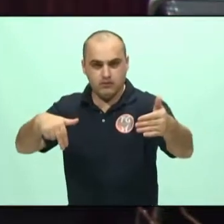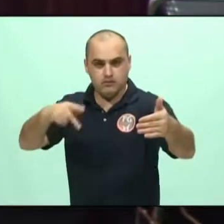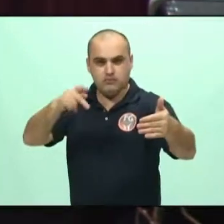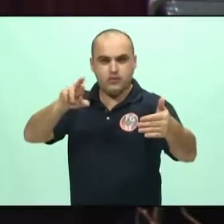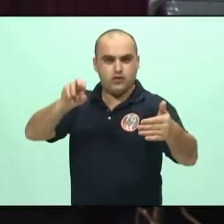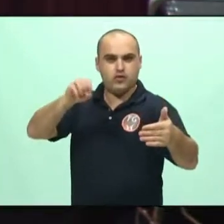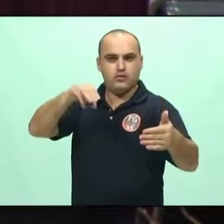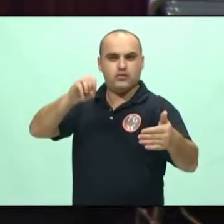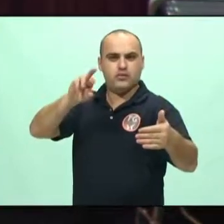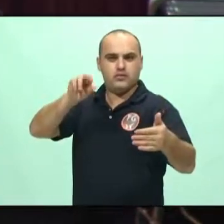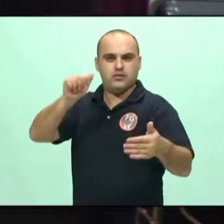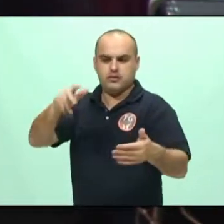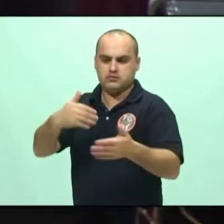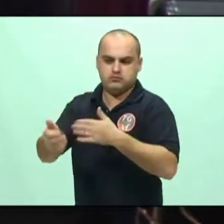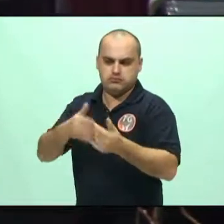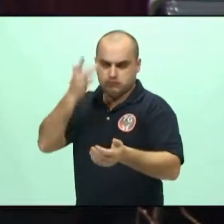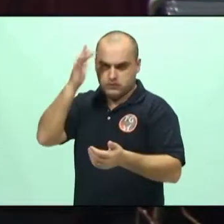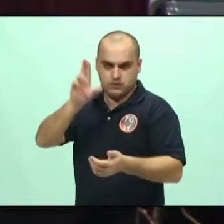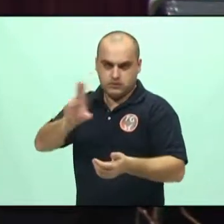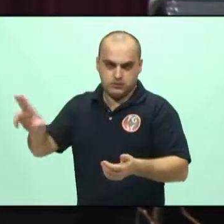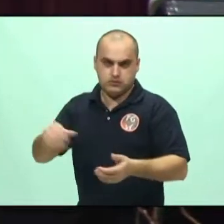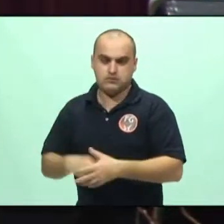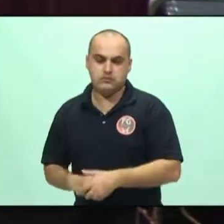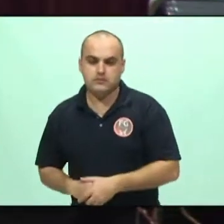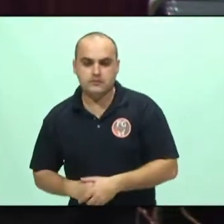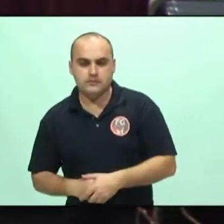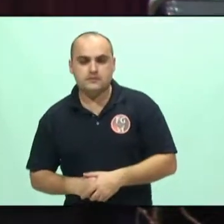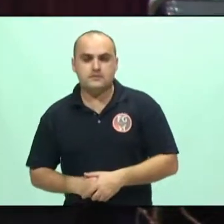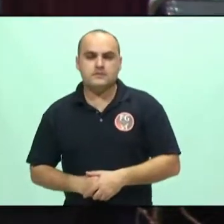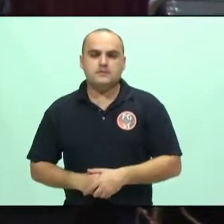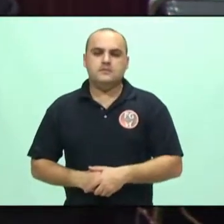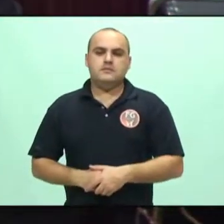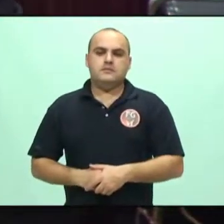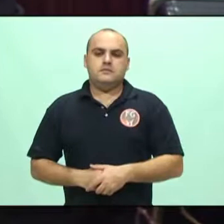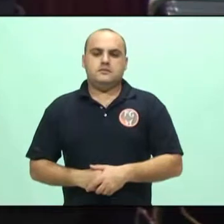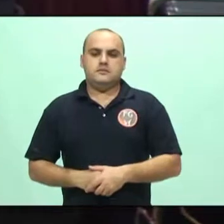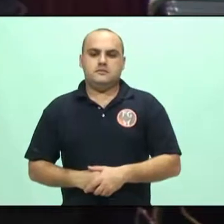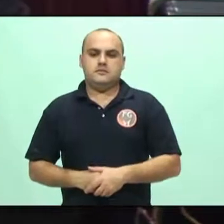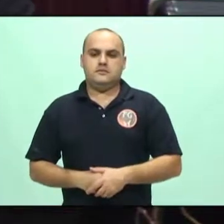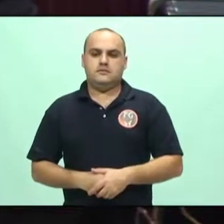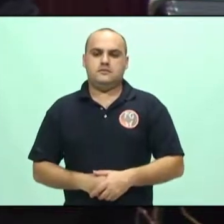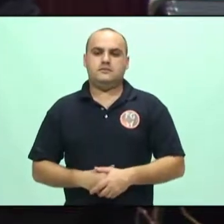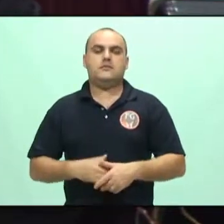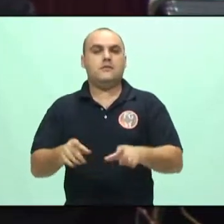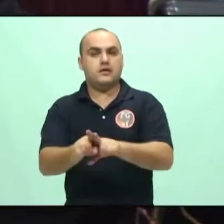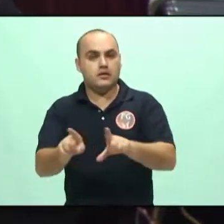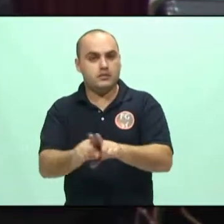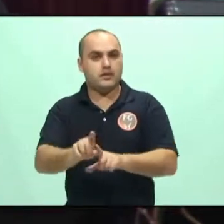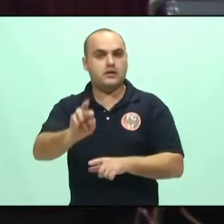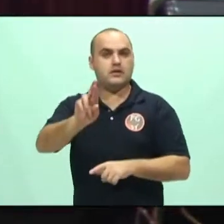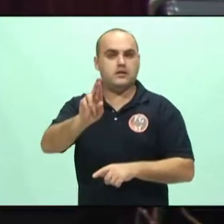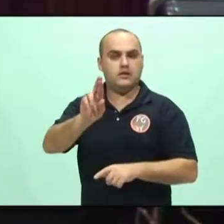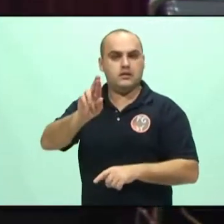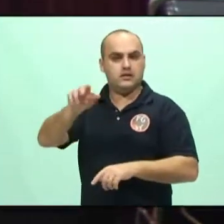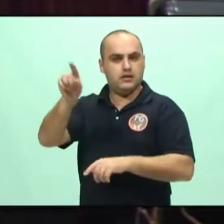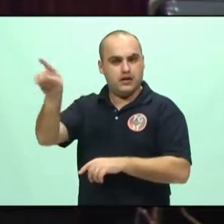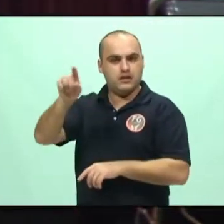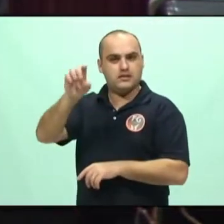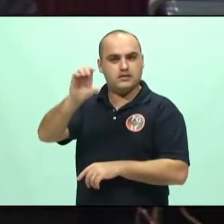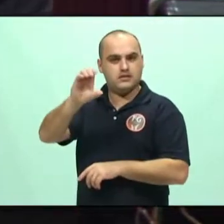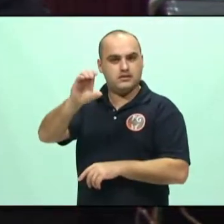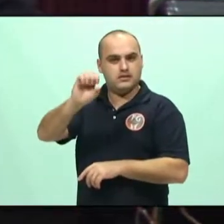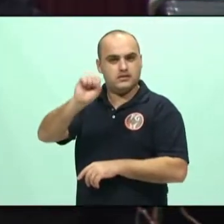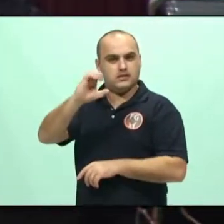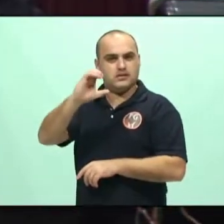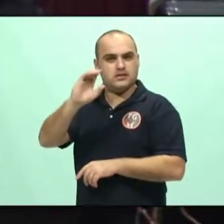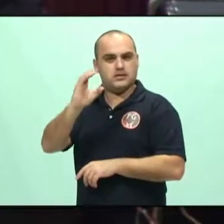morar sei lá como é que é e também no trevo lá de da renal time thousand a mesma coisa porque